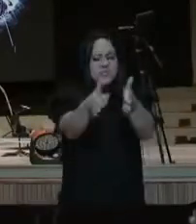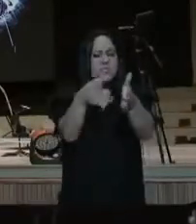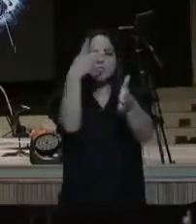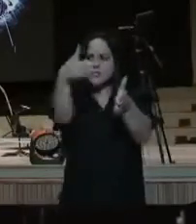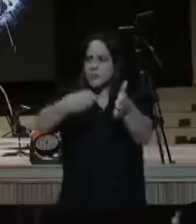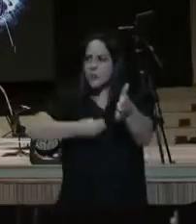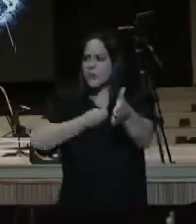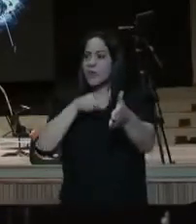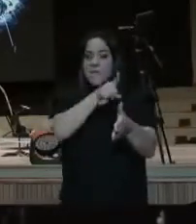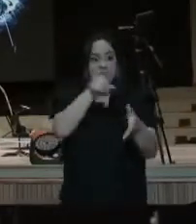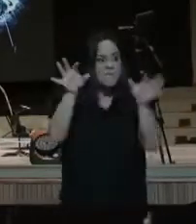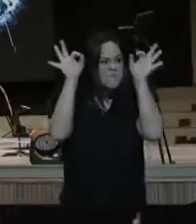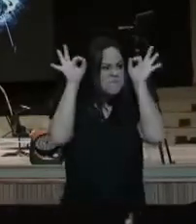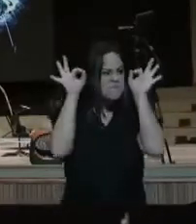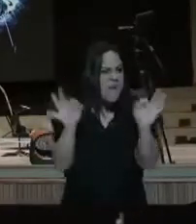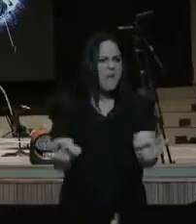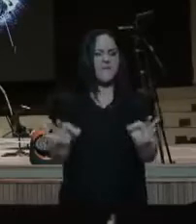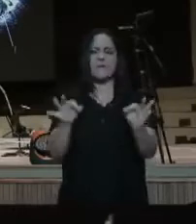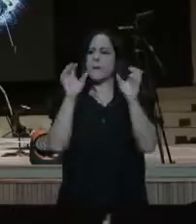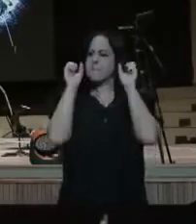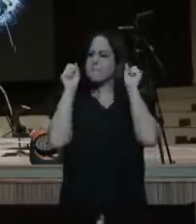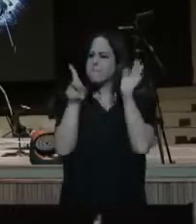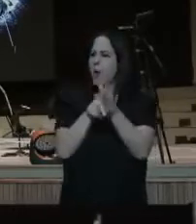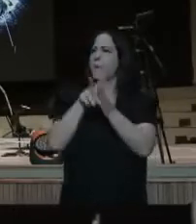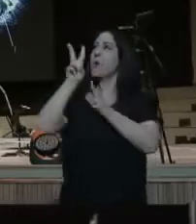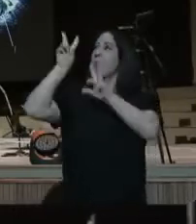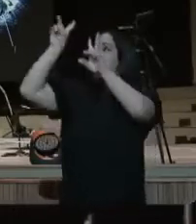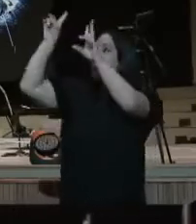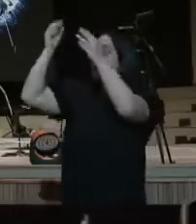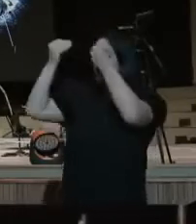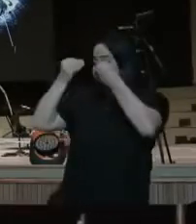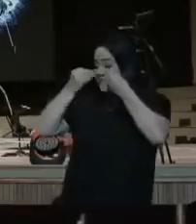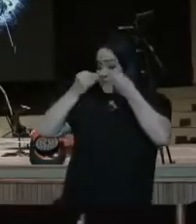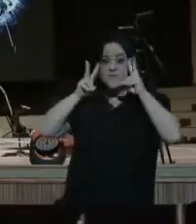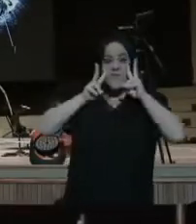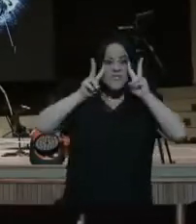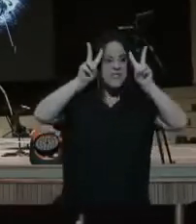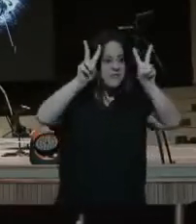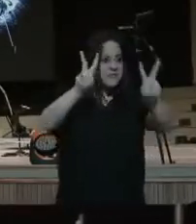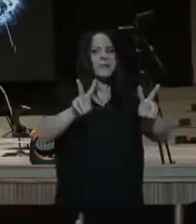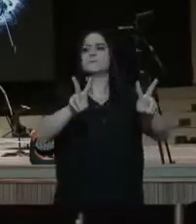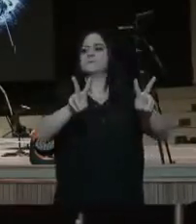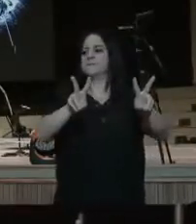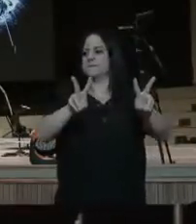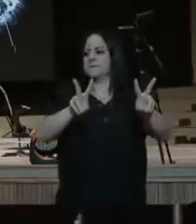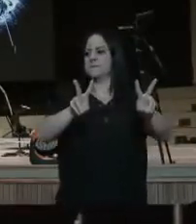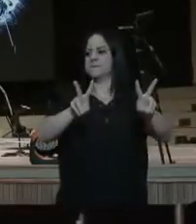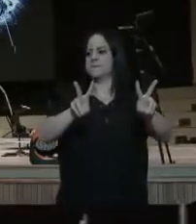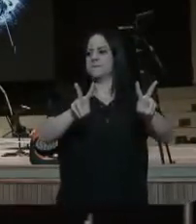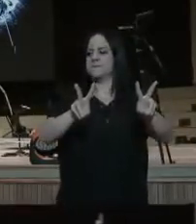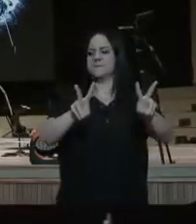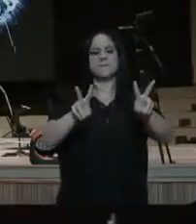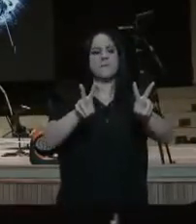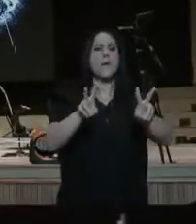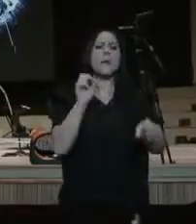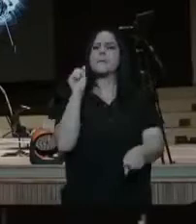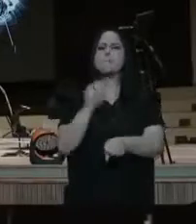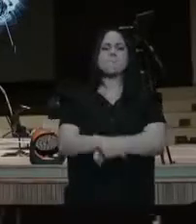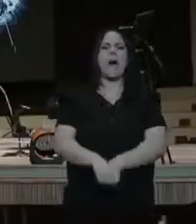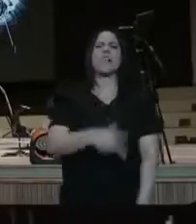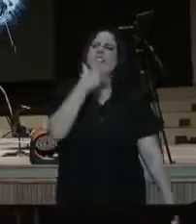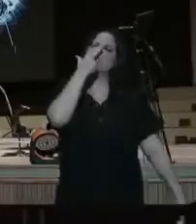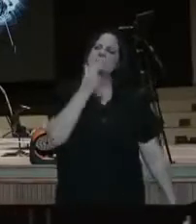é perfeito para a visão que deus te entrega para a visão que deus te der para de querer